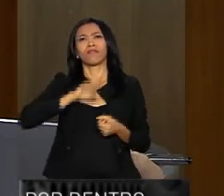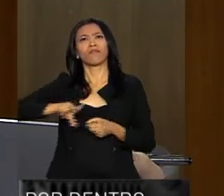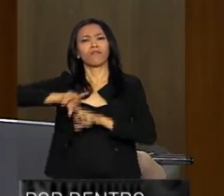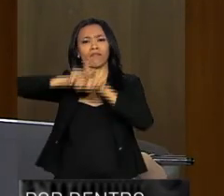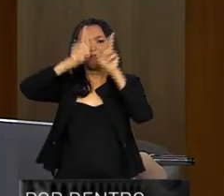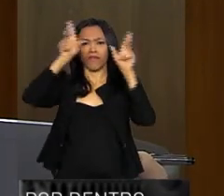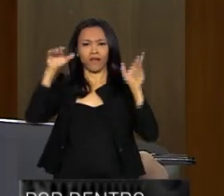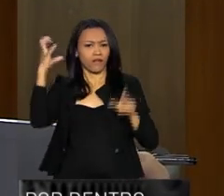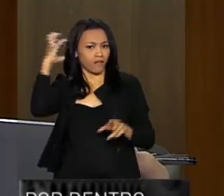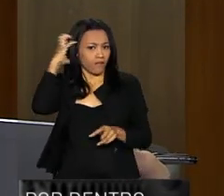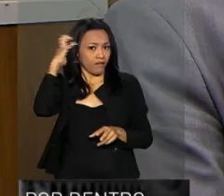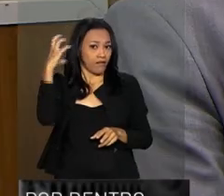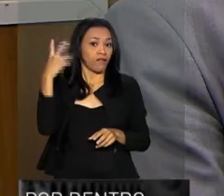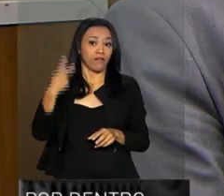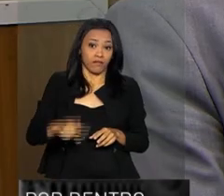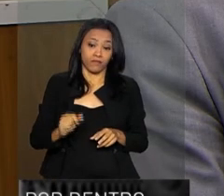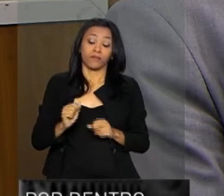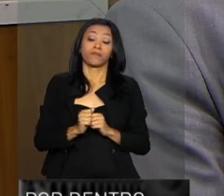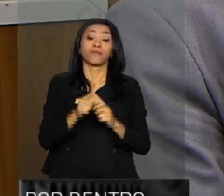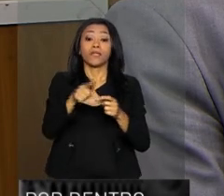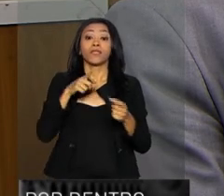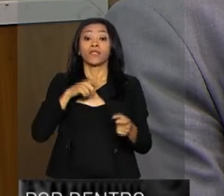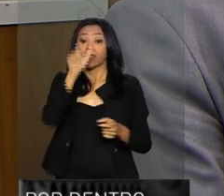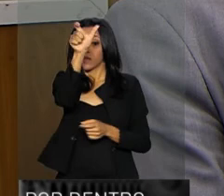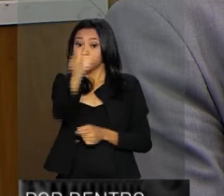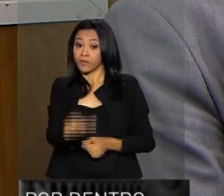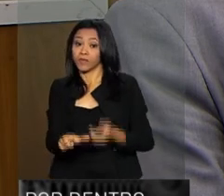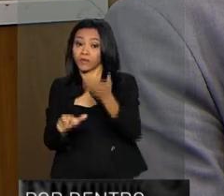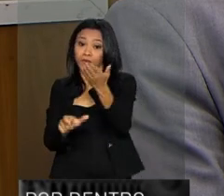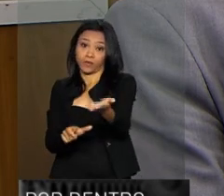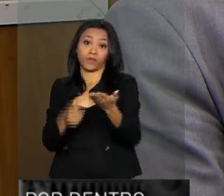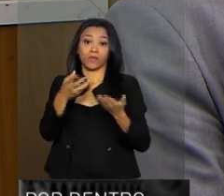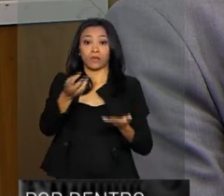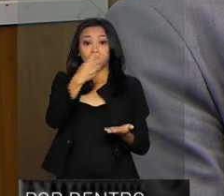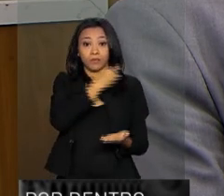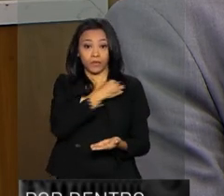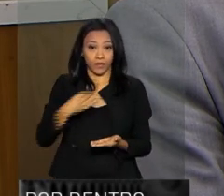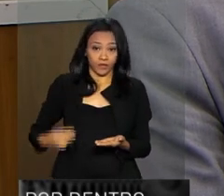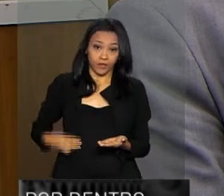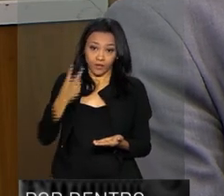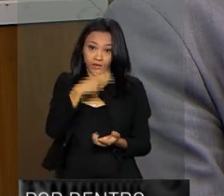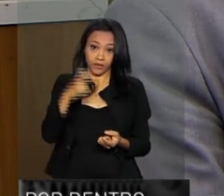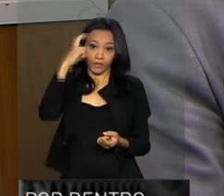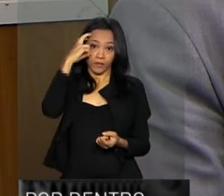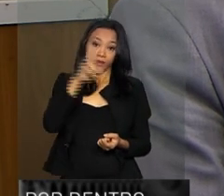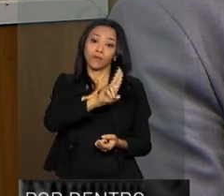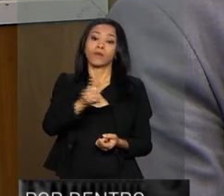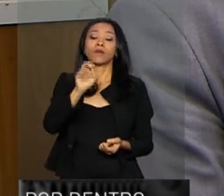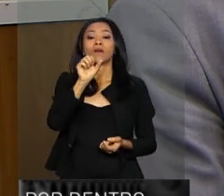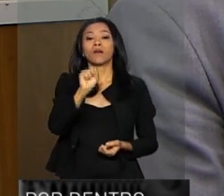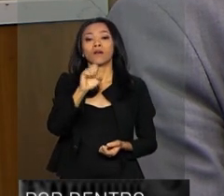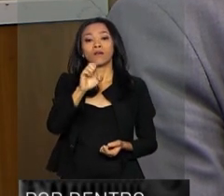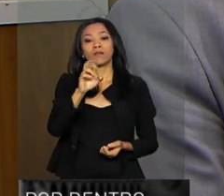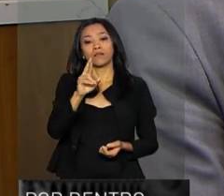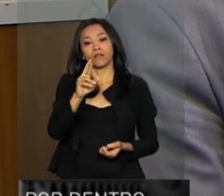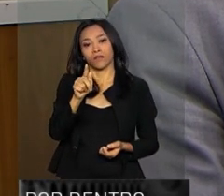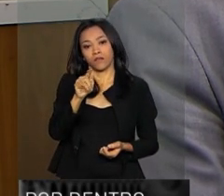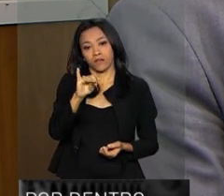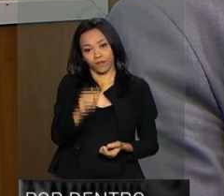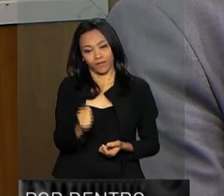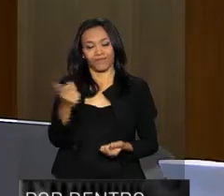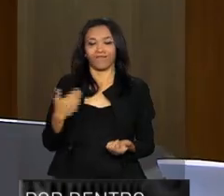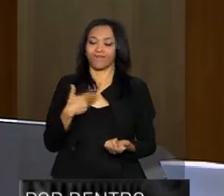estúdio hoje está o ministro da cultura sérgio sá leitão muito obrigada ministro pela sua presença seja bem vindo um projeto aqui com você